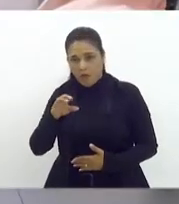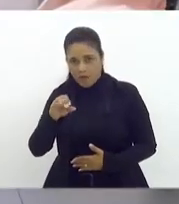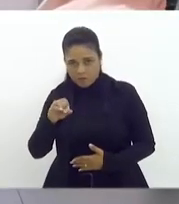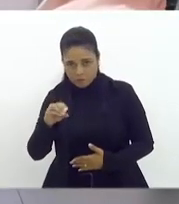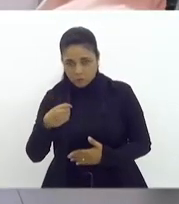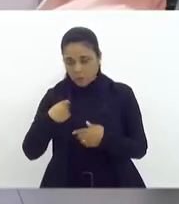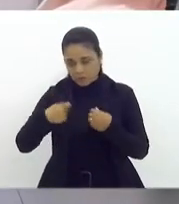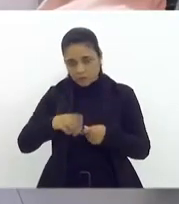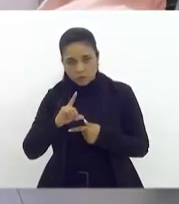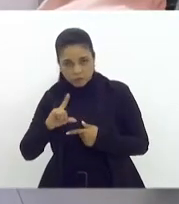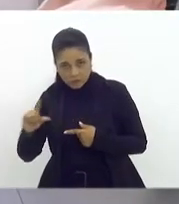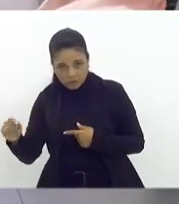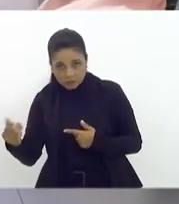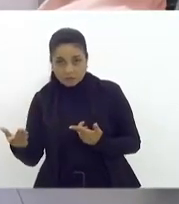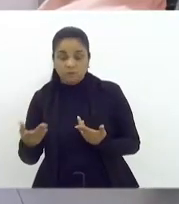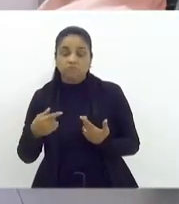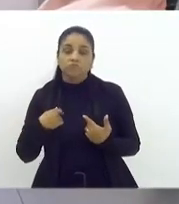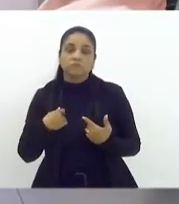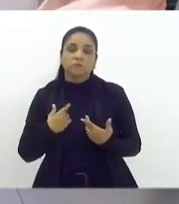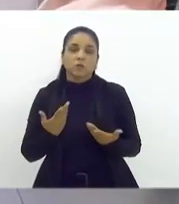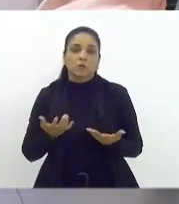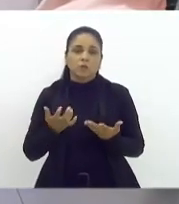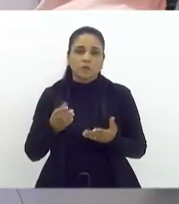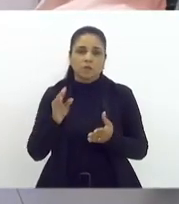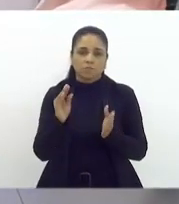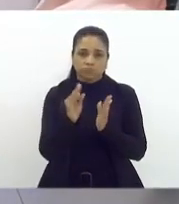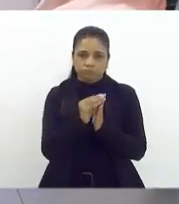eu quero é que só votar